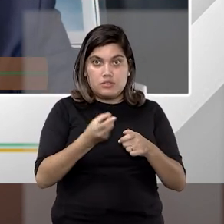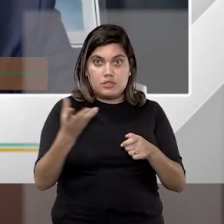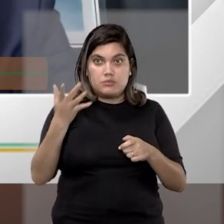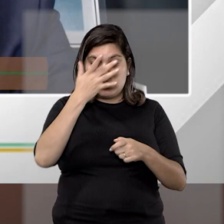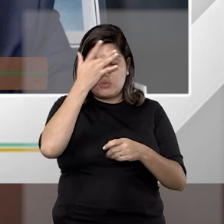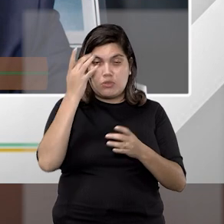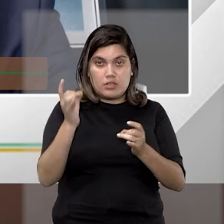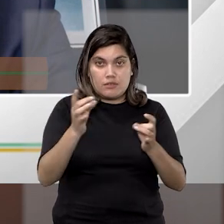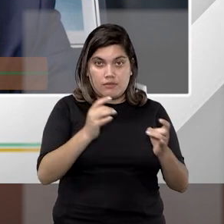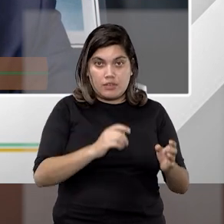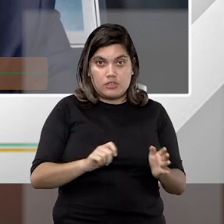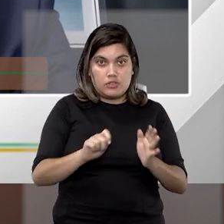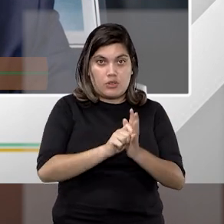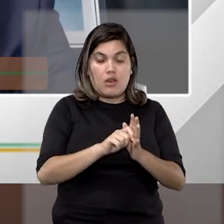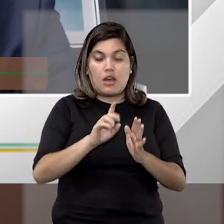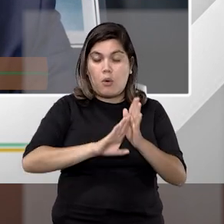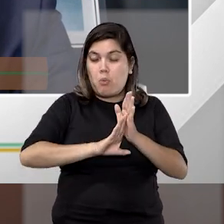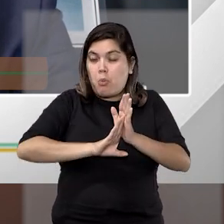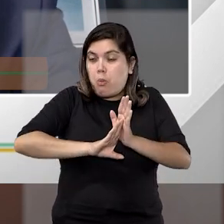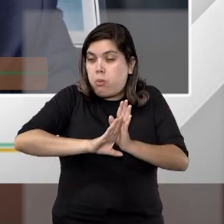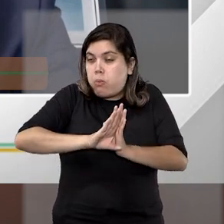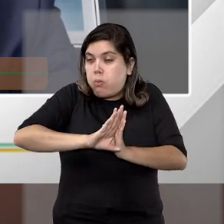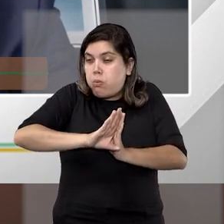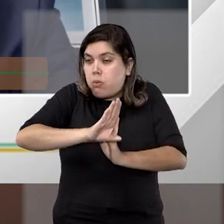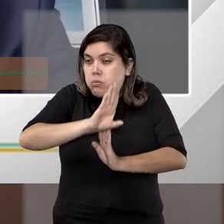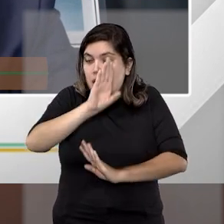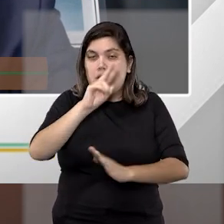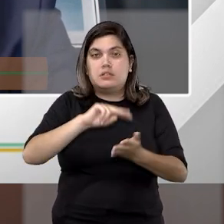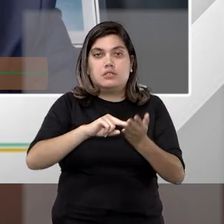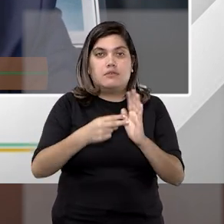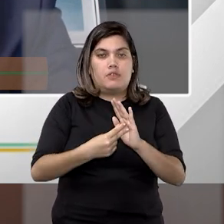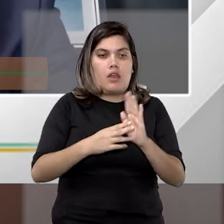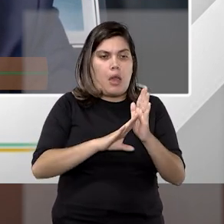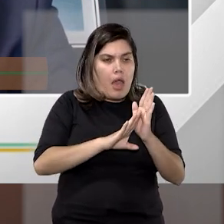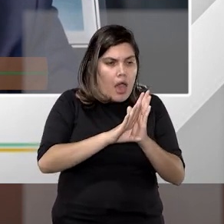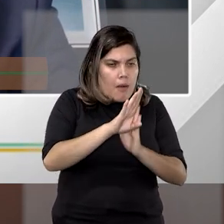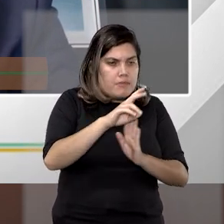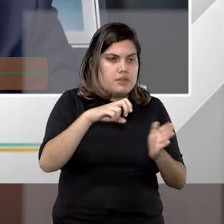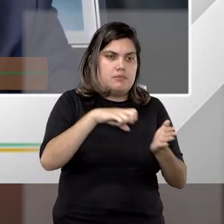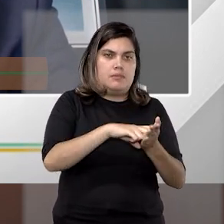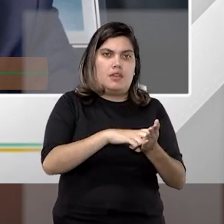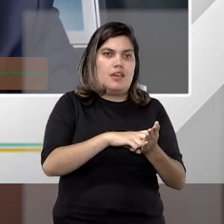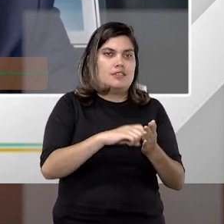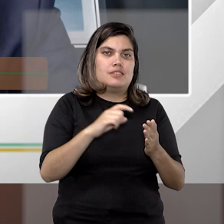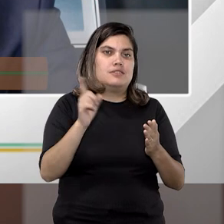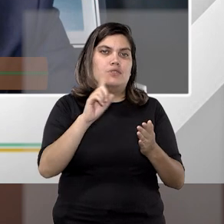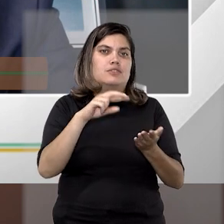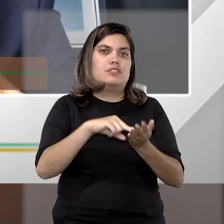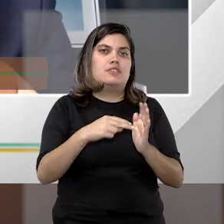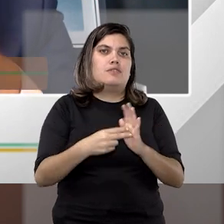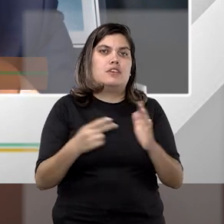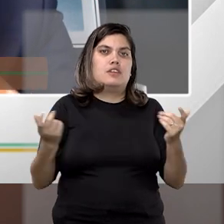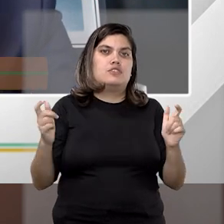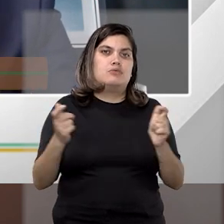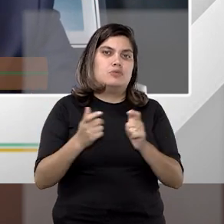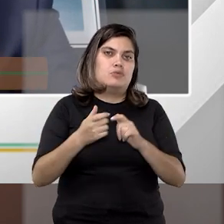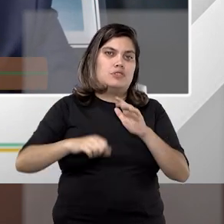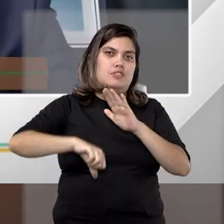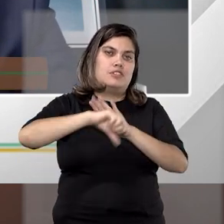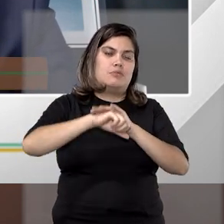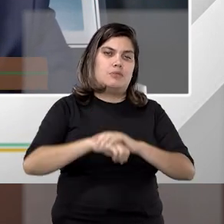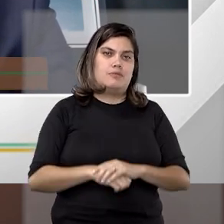pessoas que cometem tráfico é gigantesco isso significa aqui aumentar penas não induzem